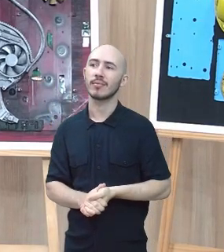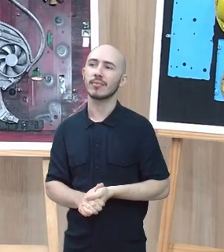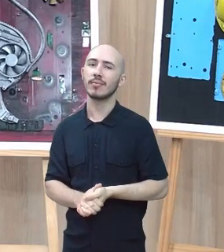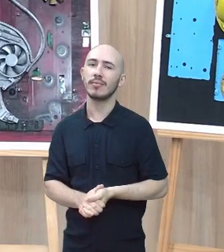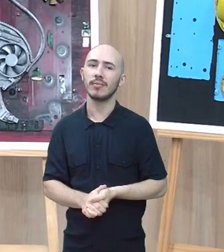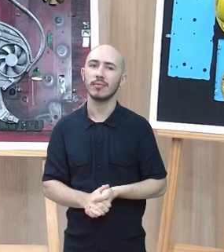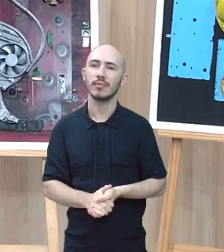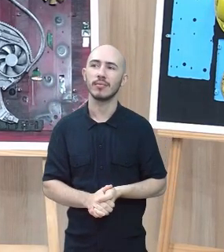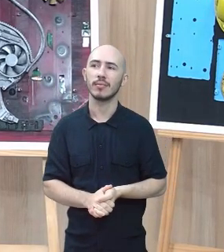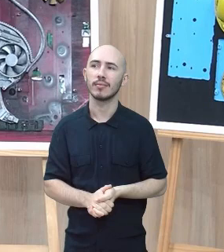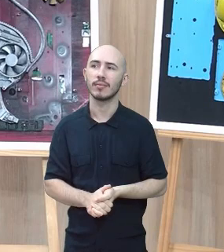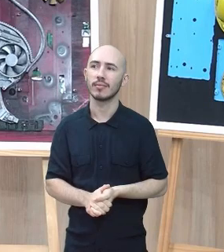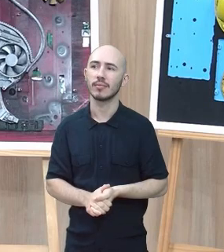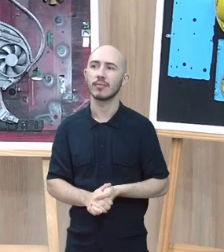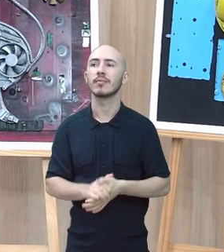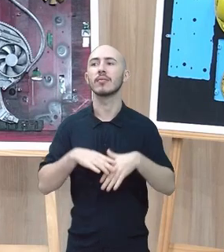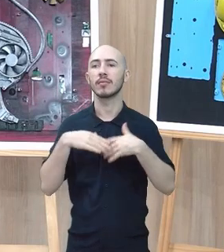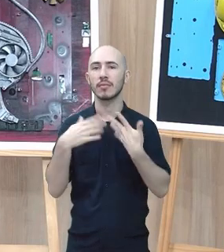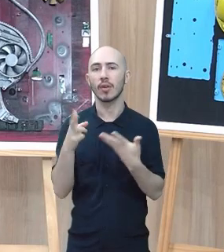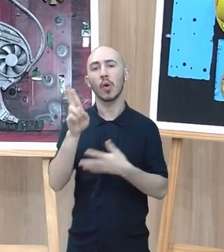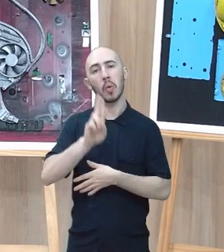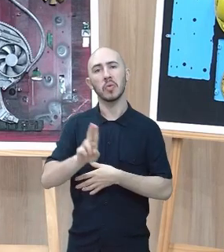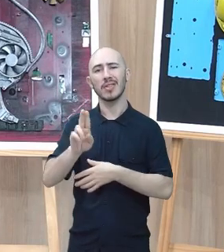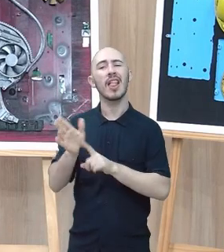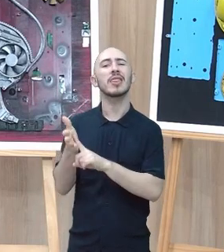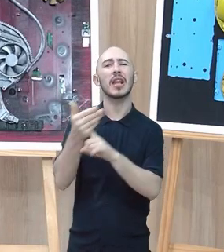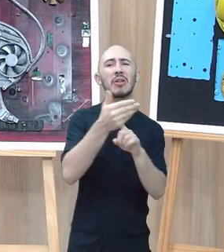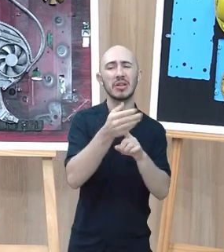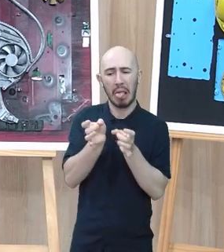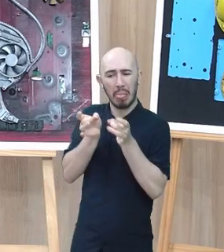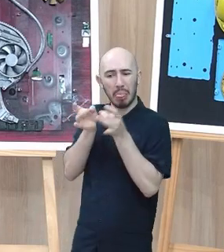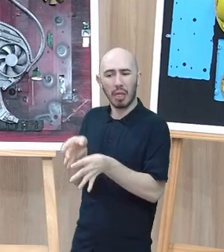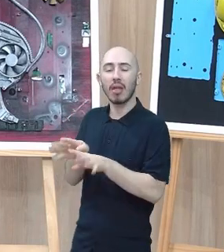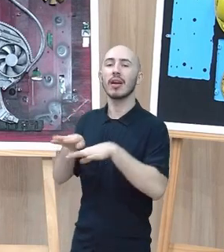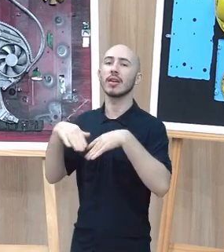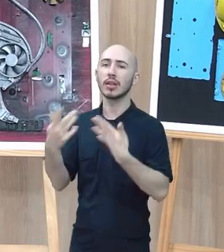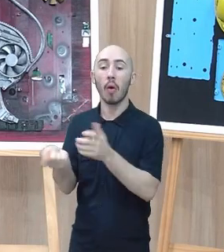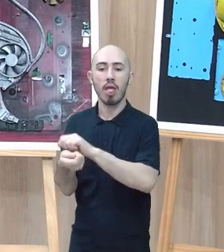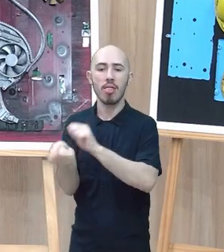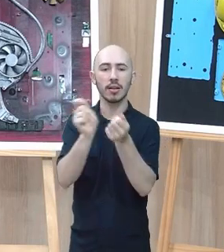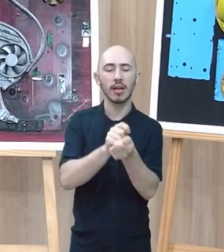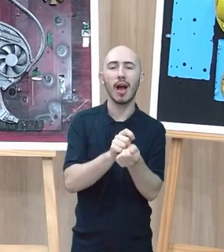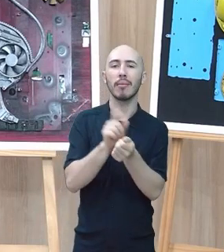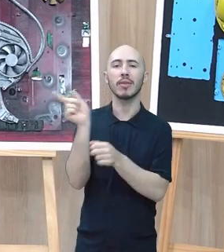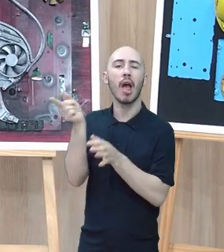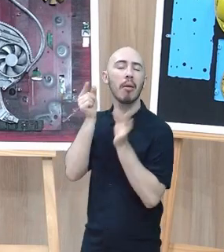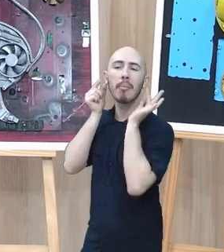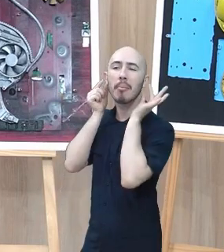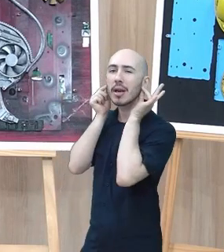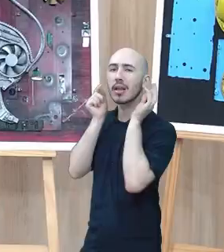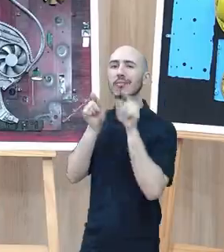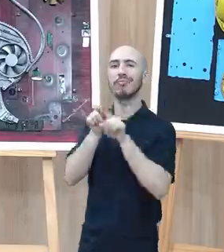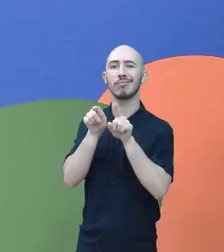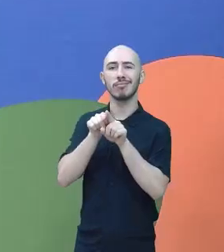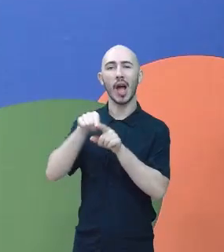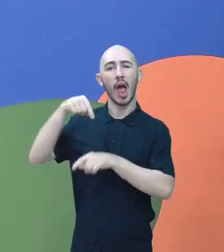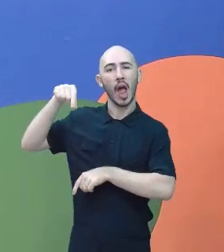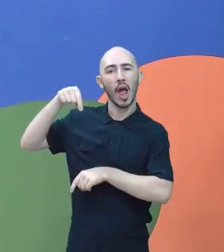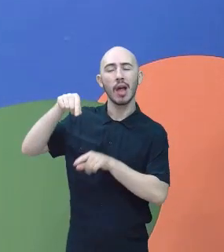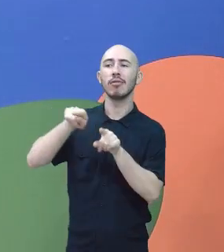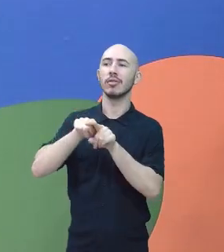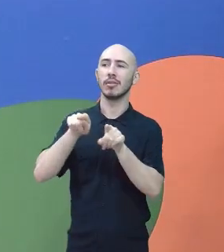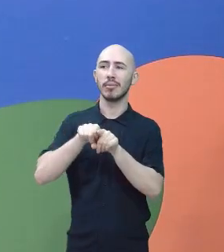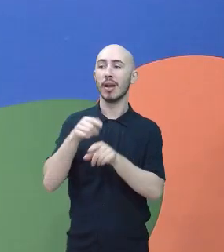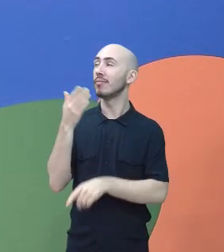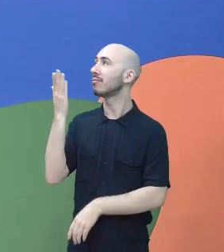o resíduo tecnológico e fazem brincos, chaveiros,